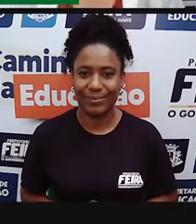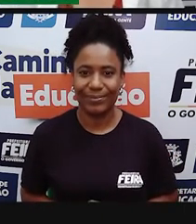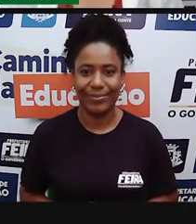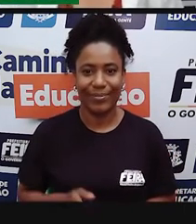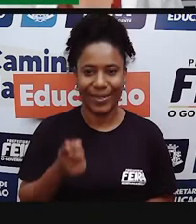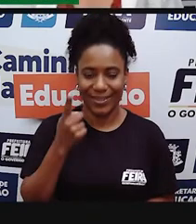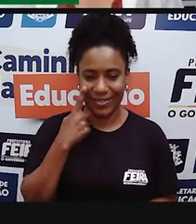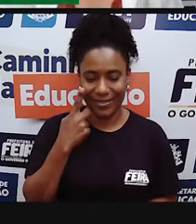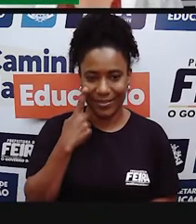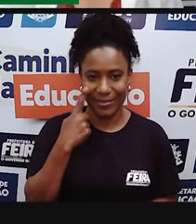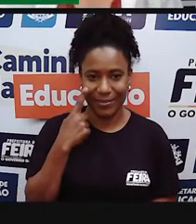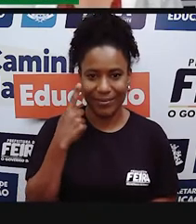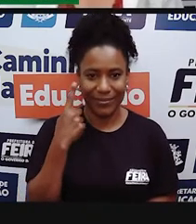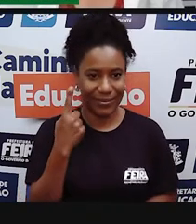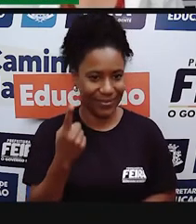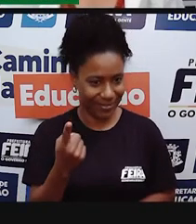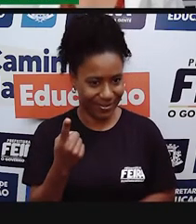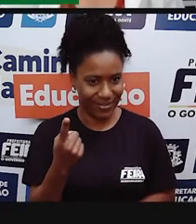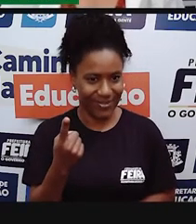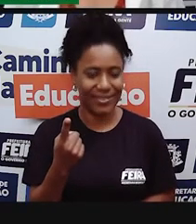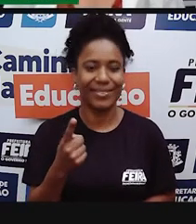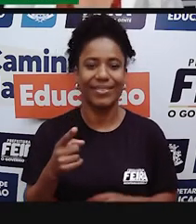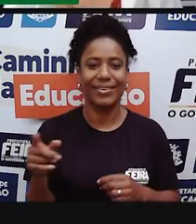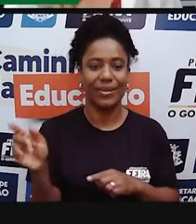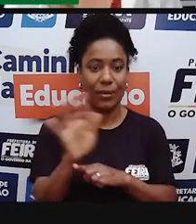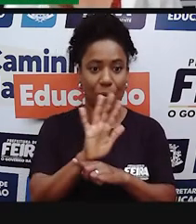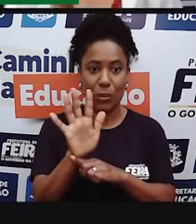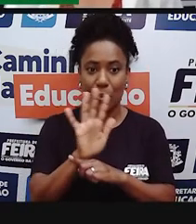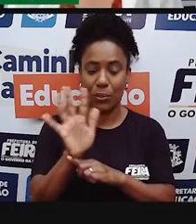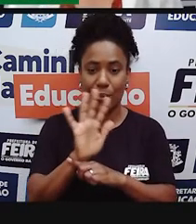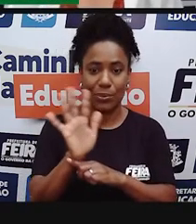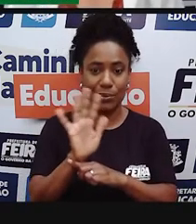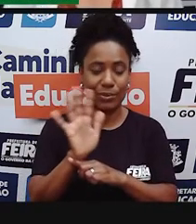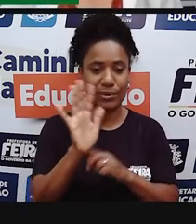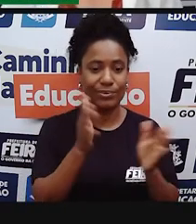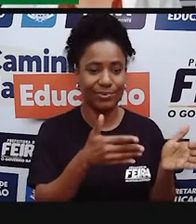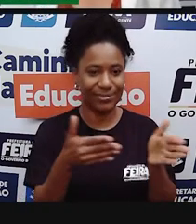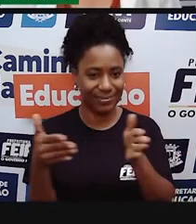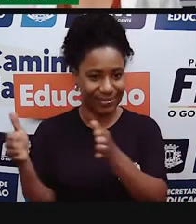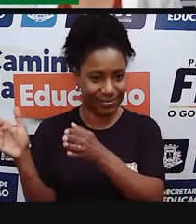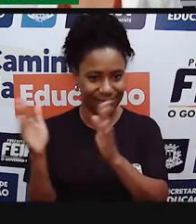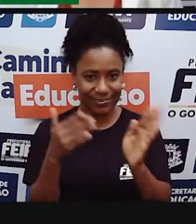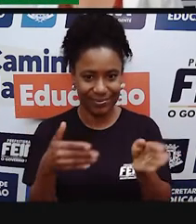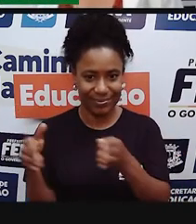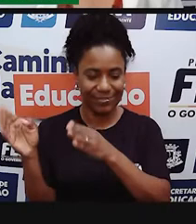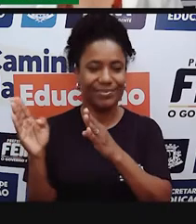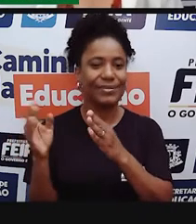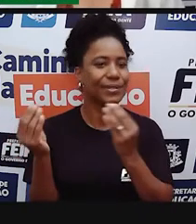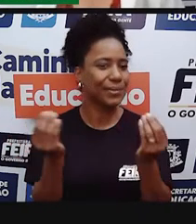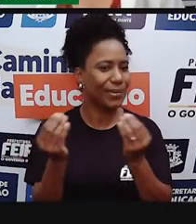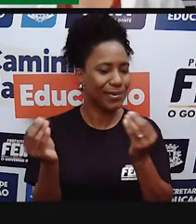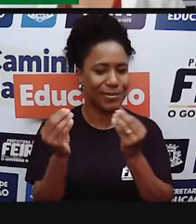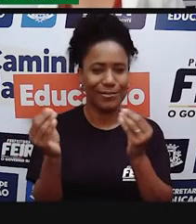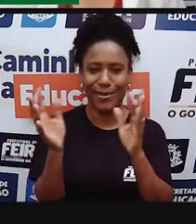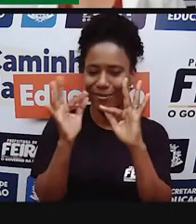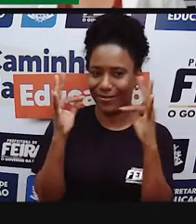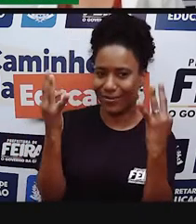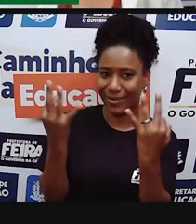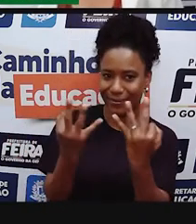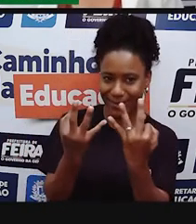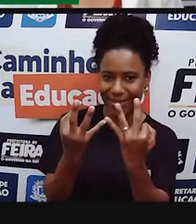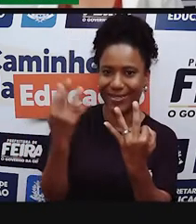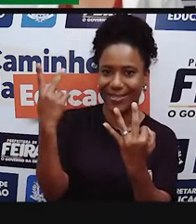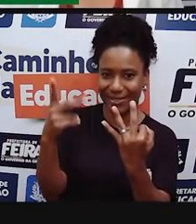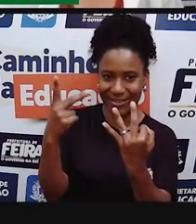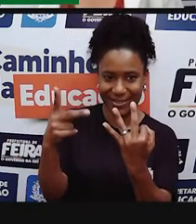e vamos primeiro assistir a esse vídeo e observem a organização familiar dos personagens